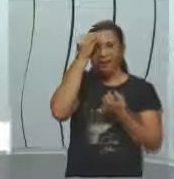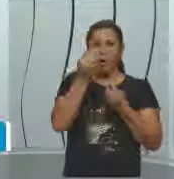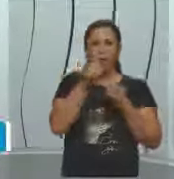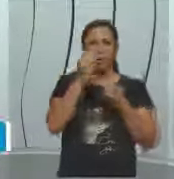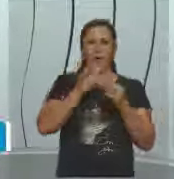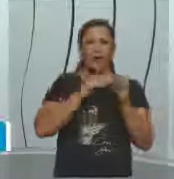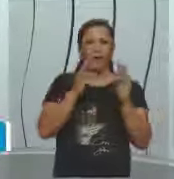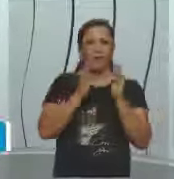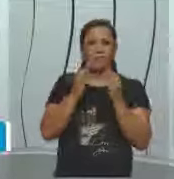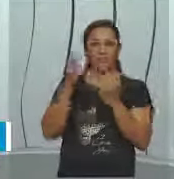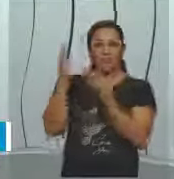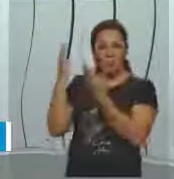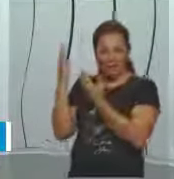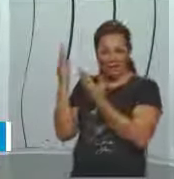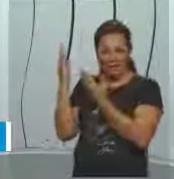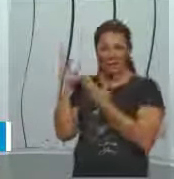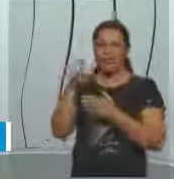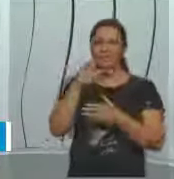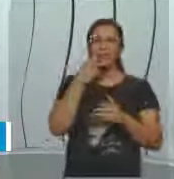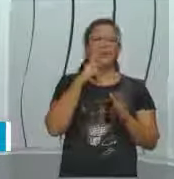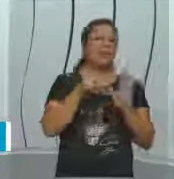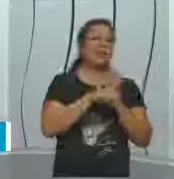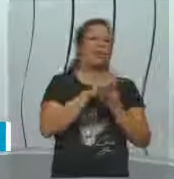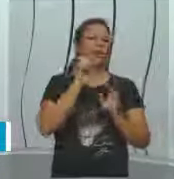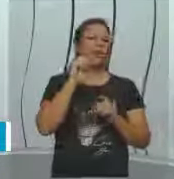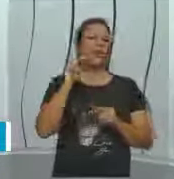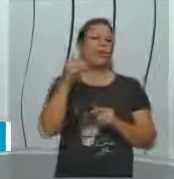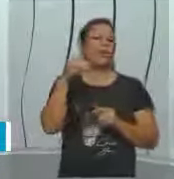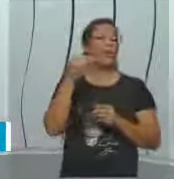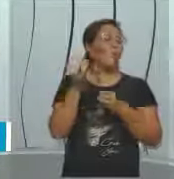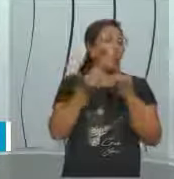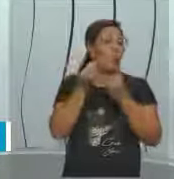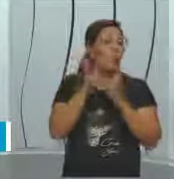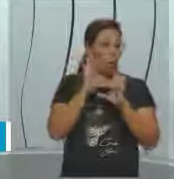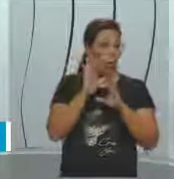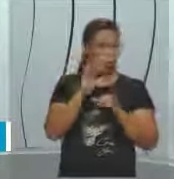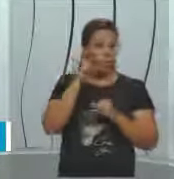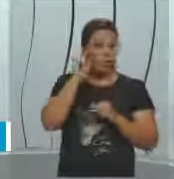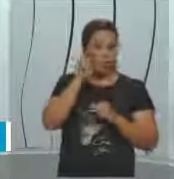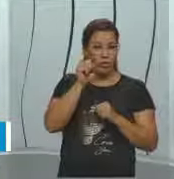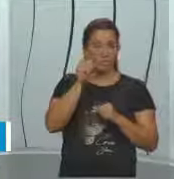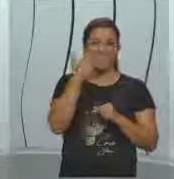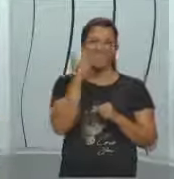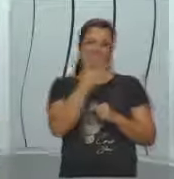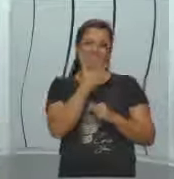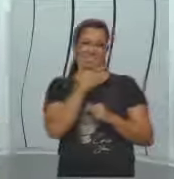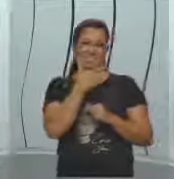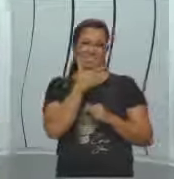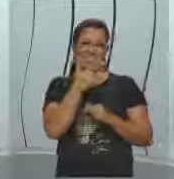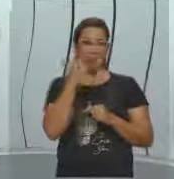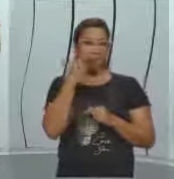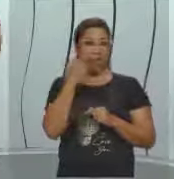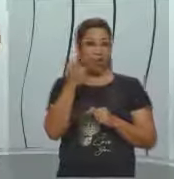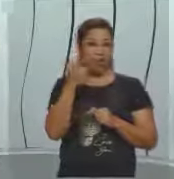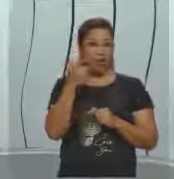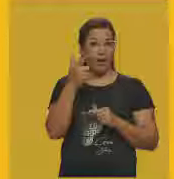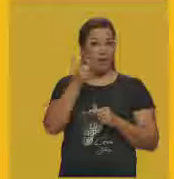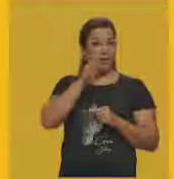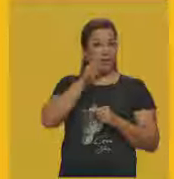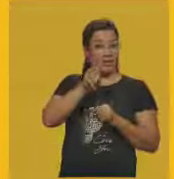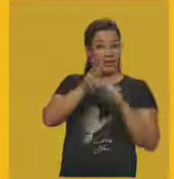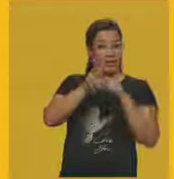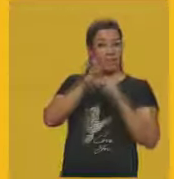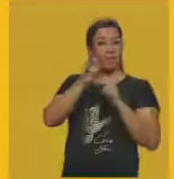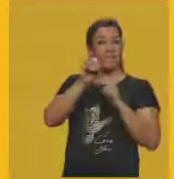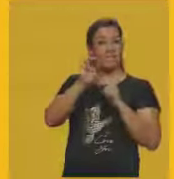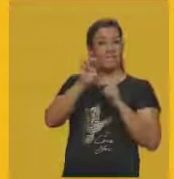aqui. Ele chamava essa lei de Ohm assim: você ri. Então é uma forma que você pode usar